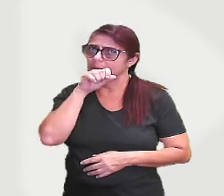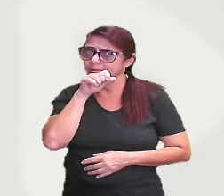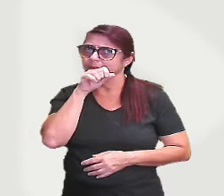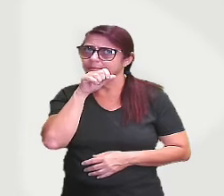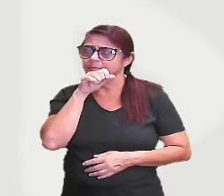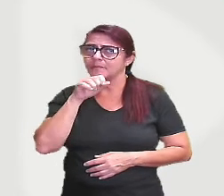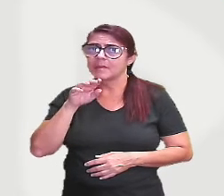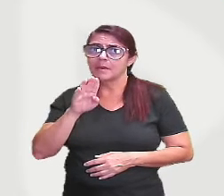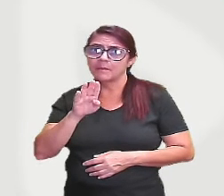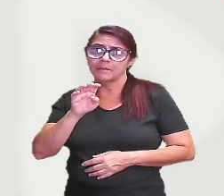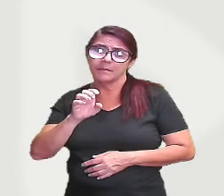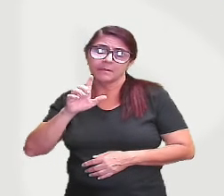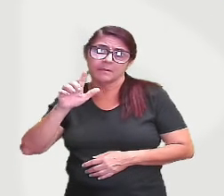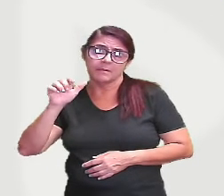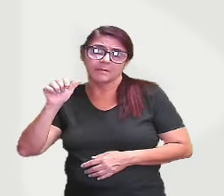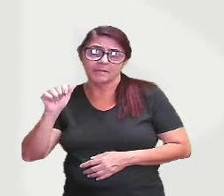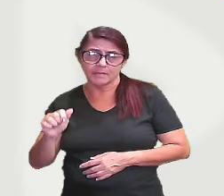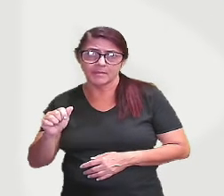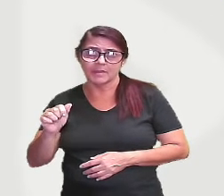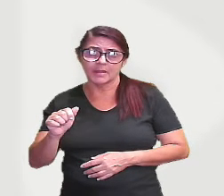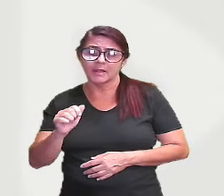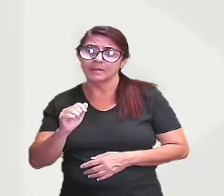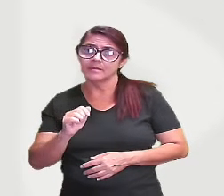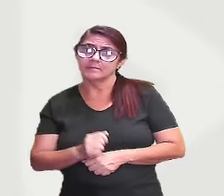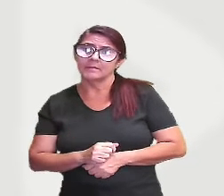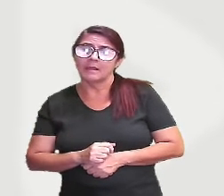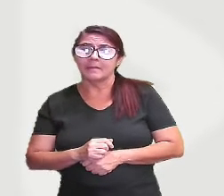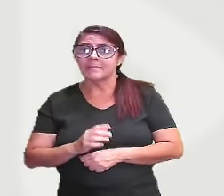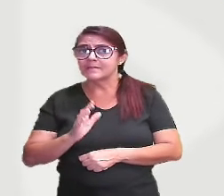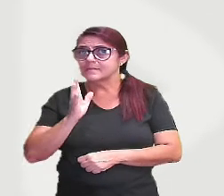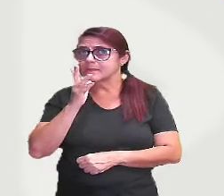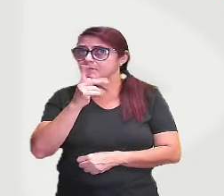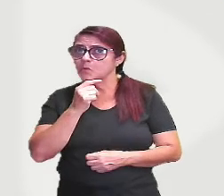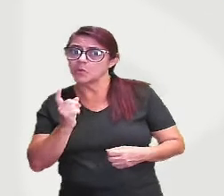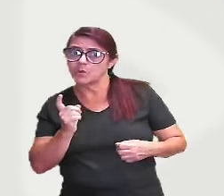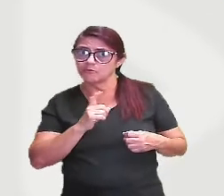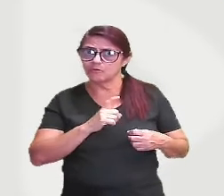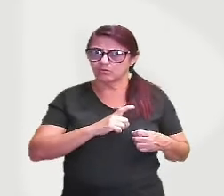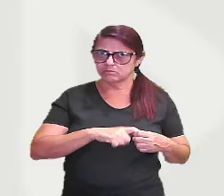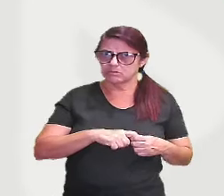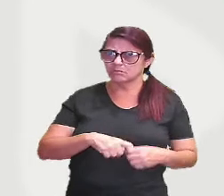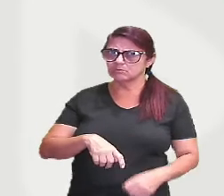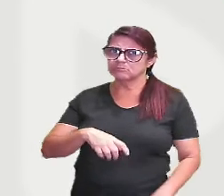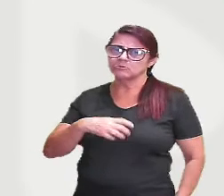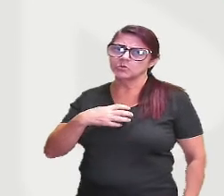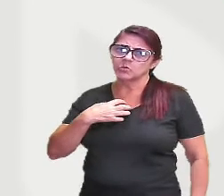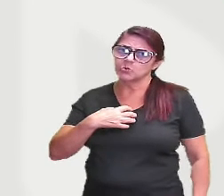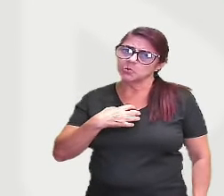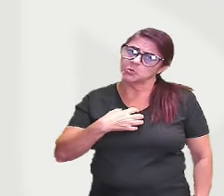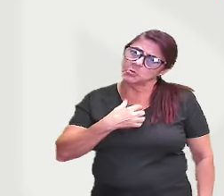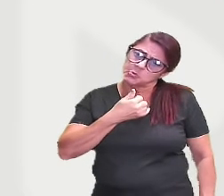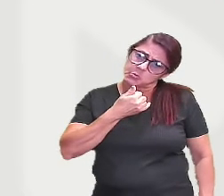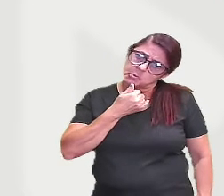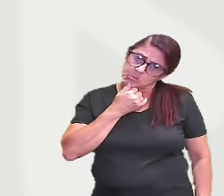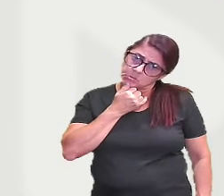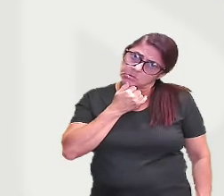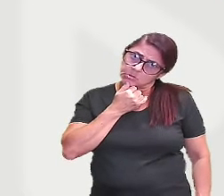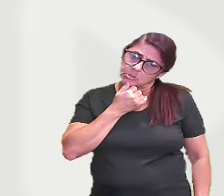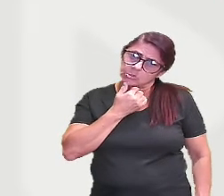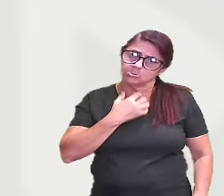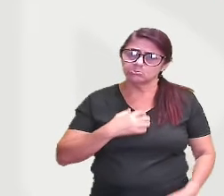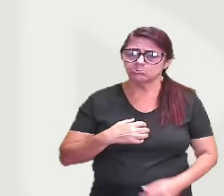acaba demorando mais do que o esperado. E a fera fica doente de tristeza,